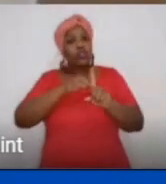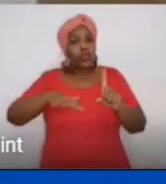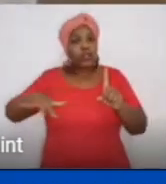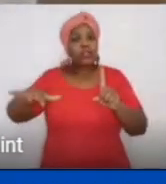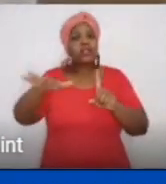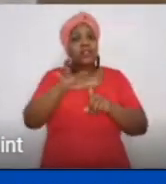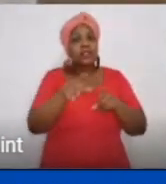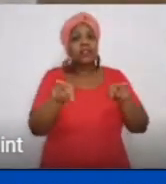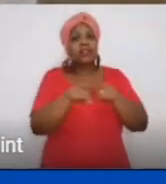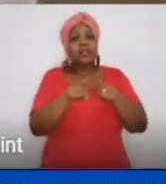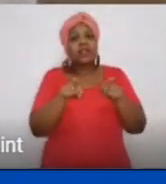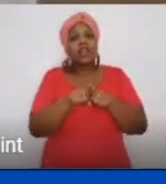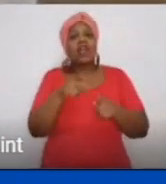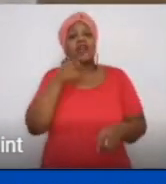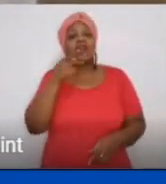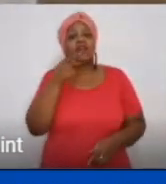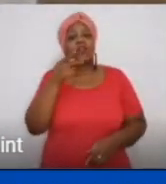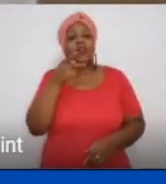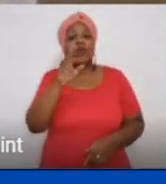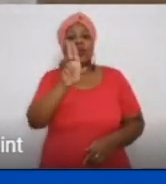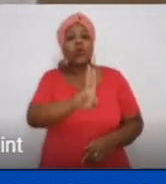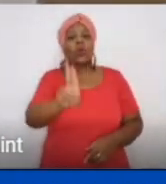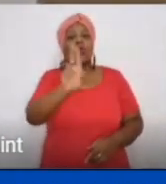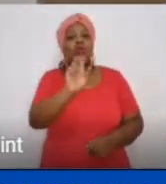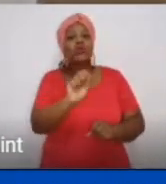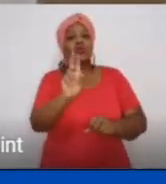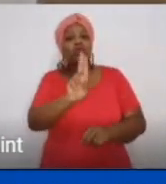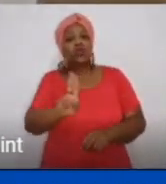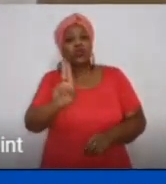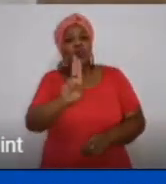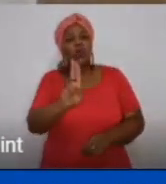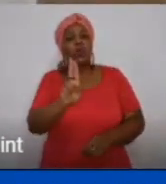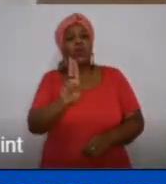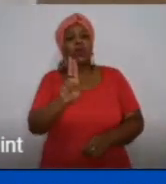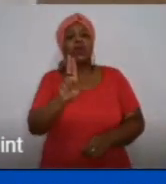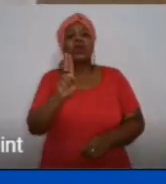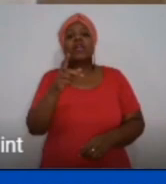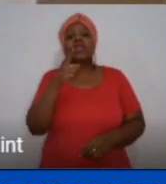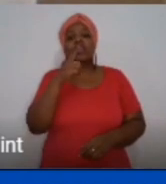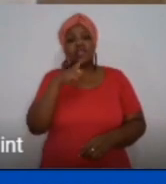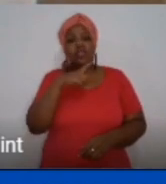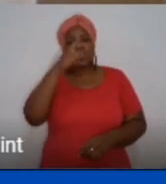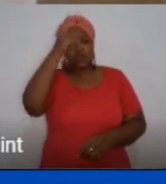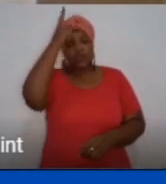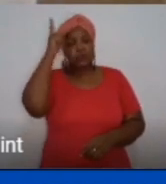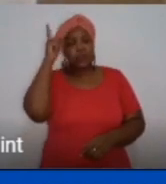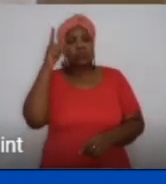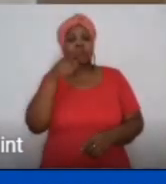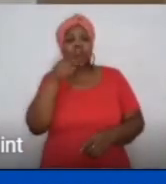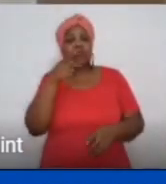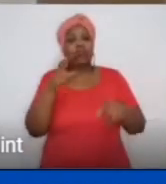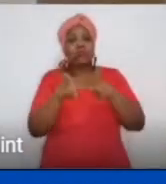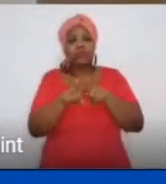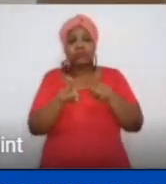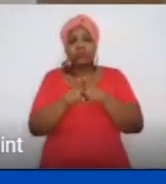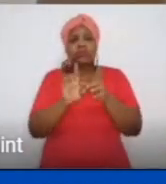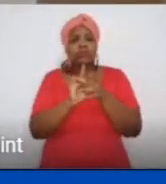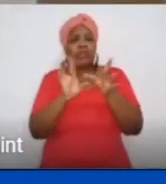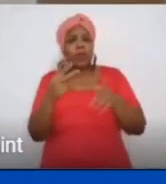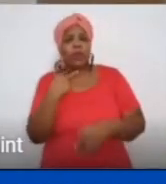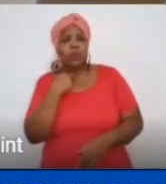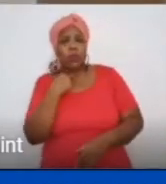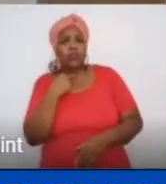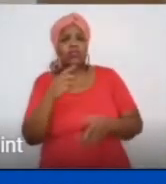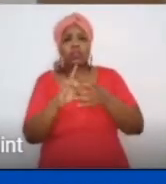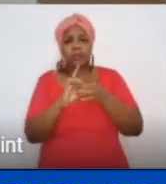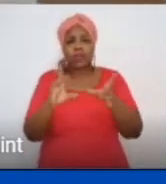pauta o consumo de substâncias psicoativas lícitas ou ilícitas, e pensar que nós temos, enquanto